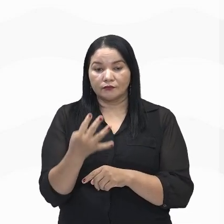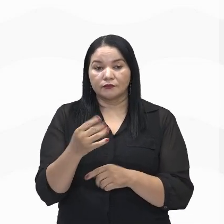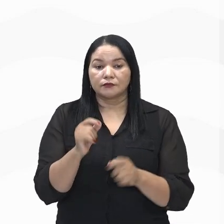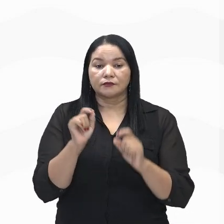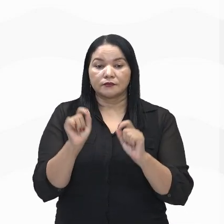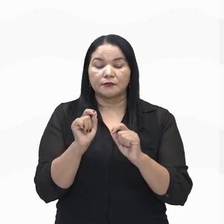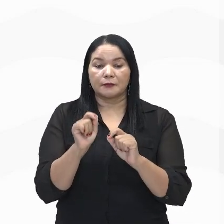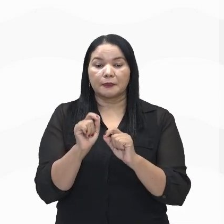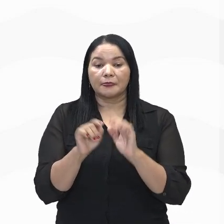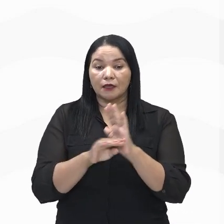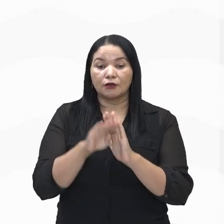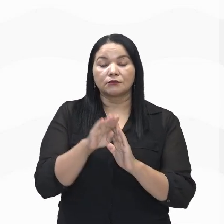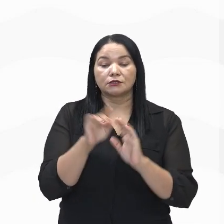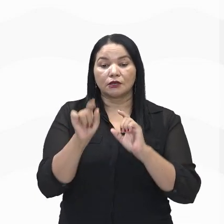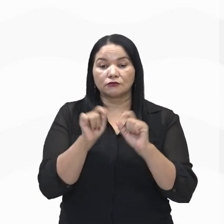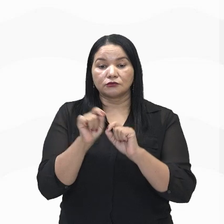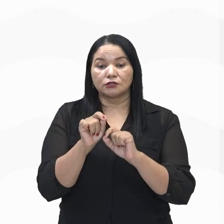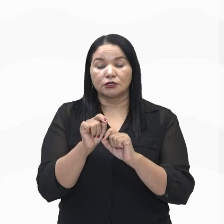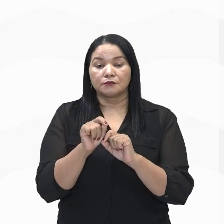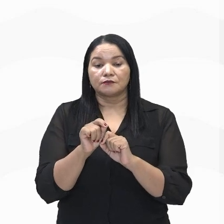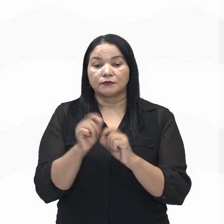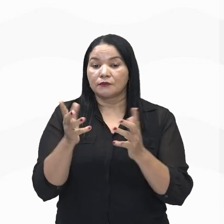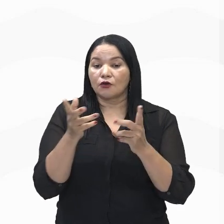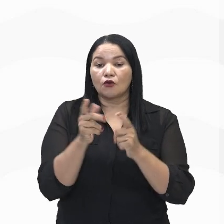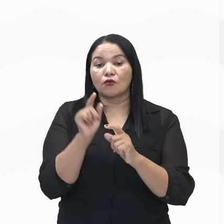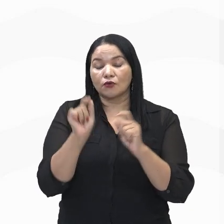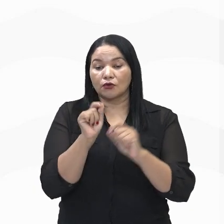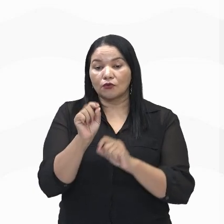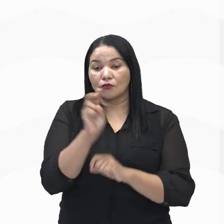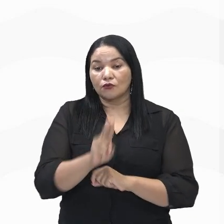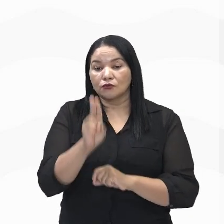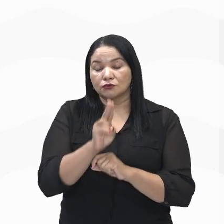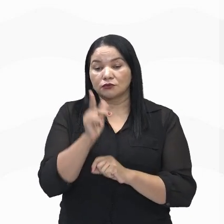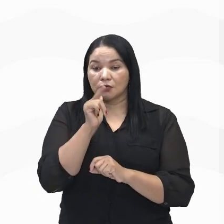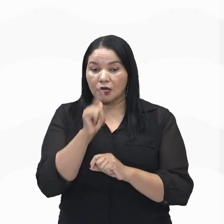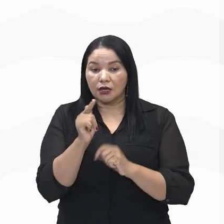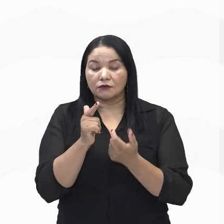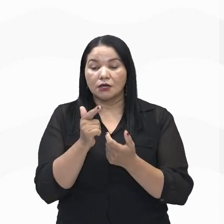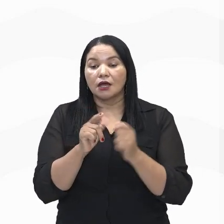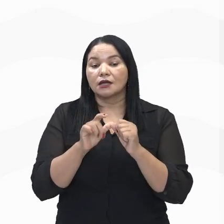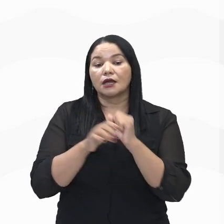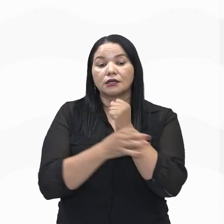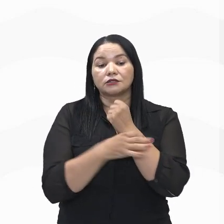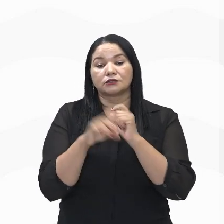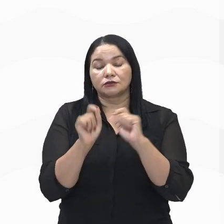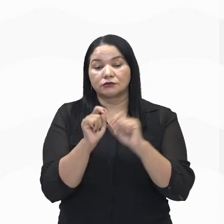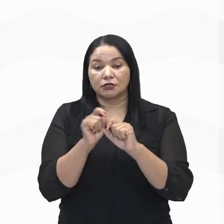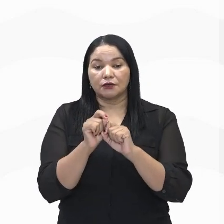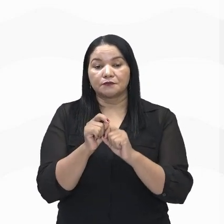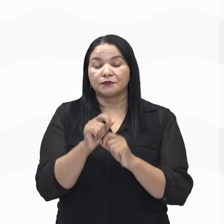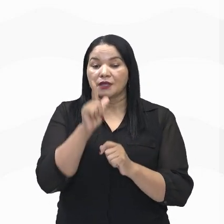aumentar a eficiência do uso da água e garantir abastecimento. O que